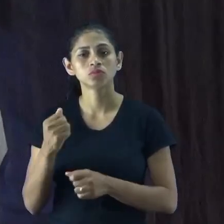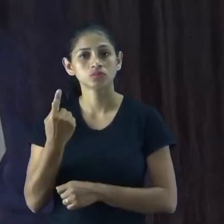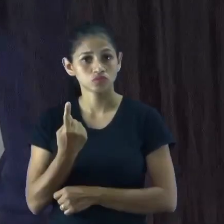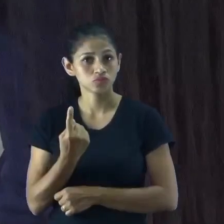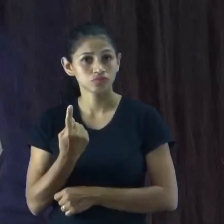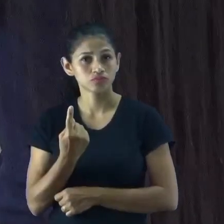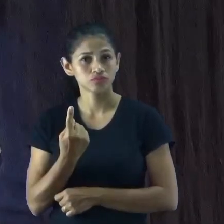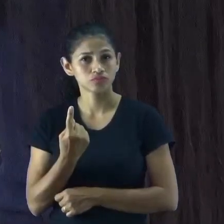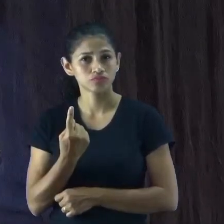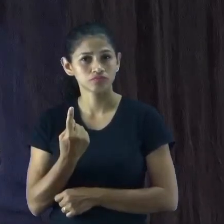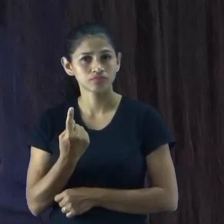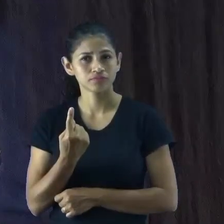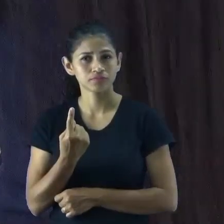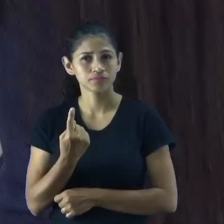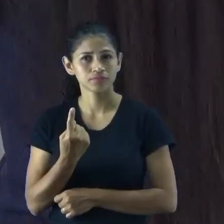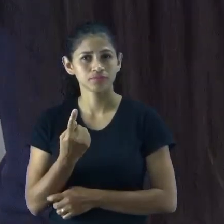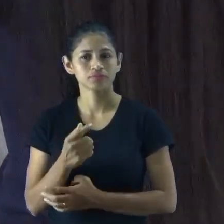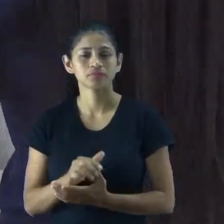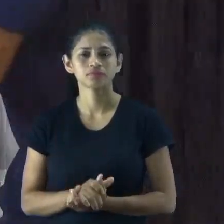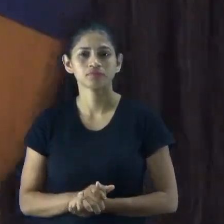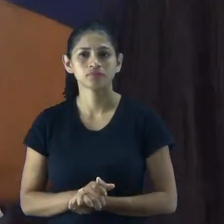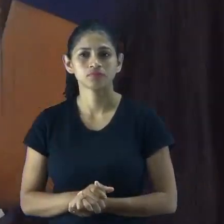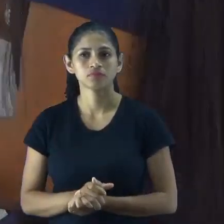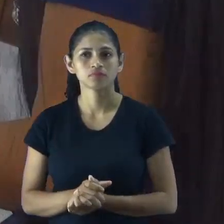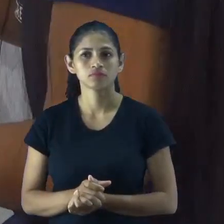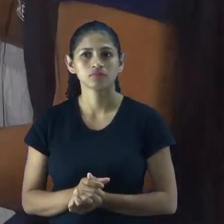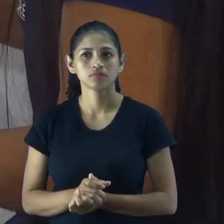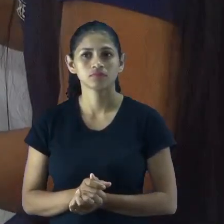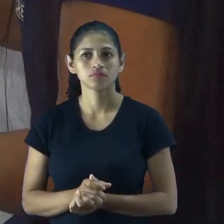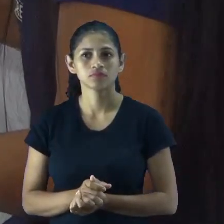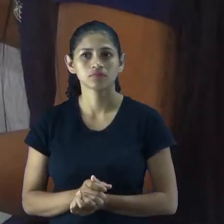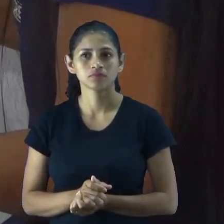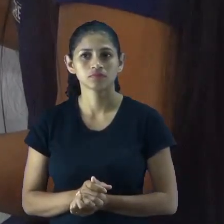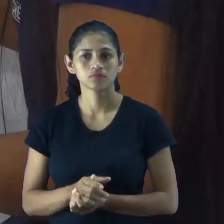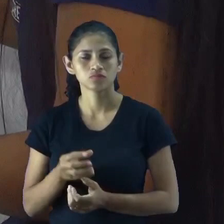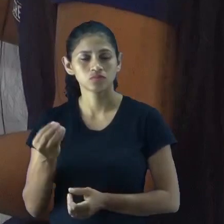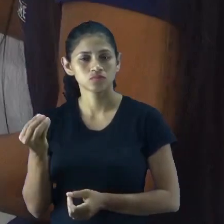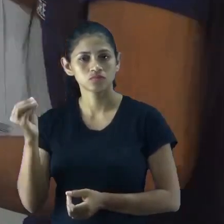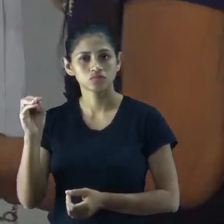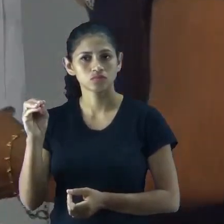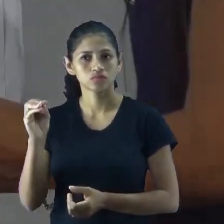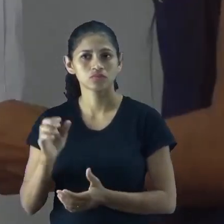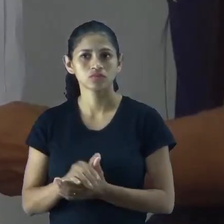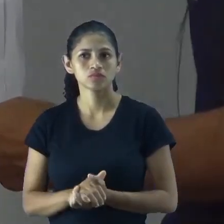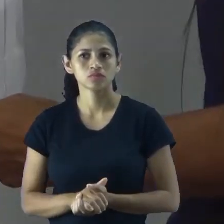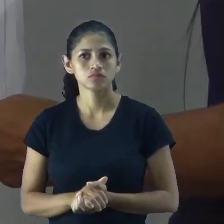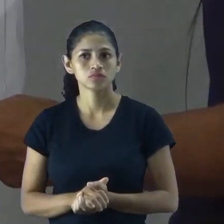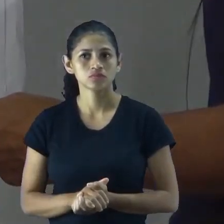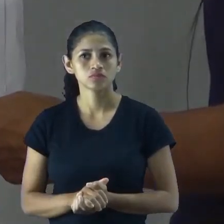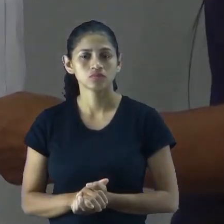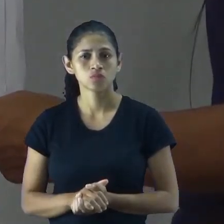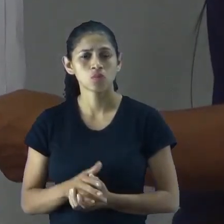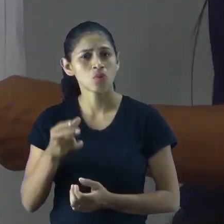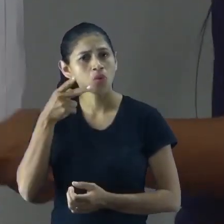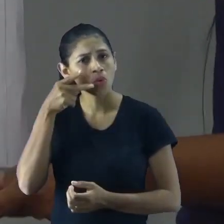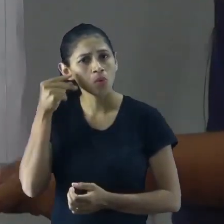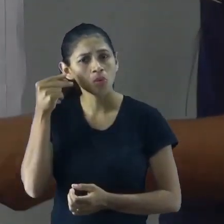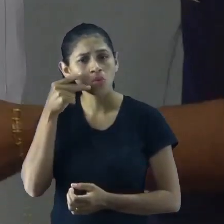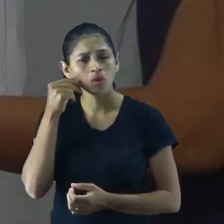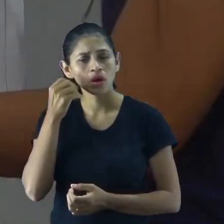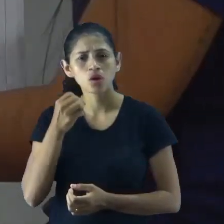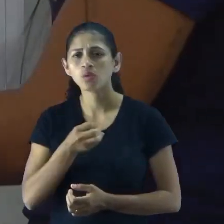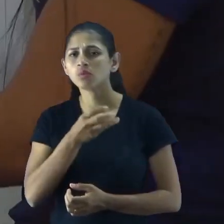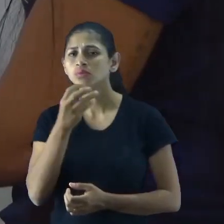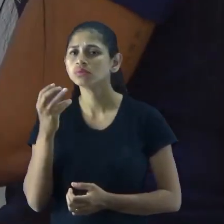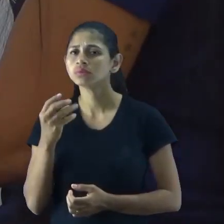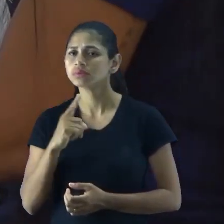vai dar aqui no número 1 indicando que nós temos uma coruja e o gato né quantos gatos